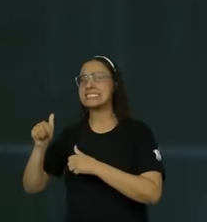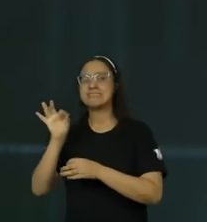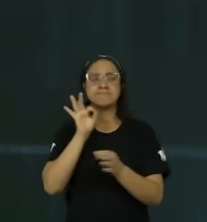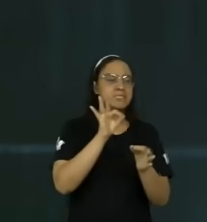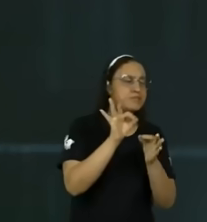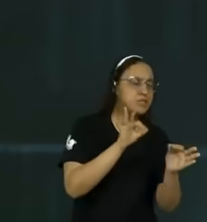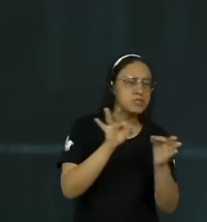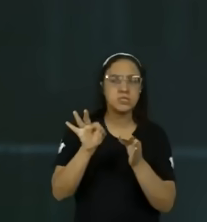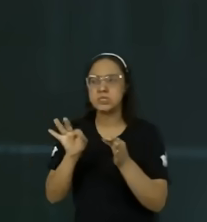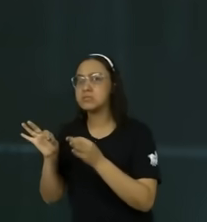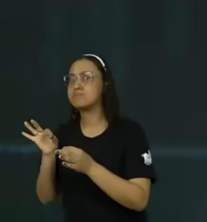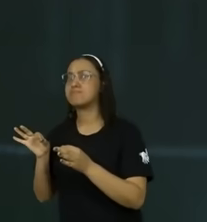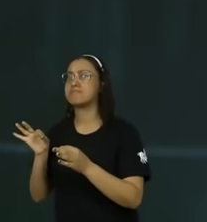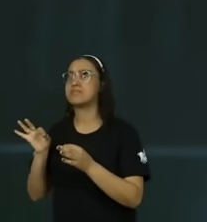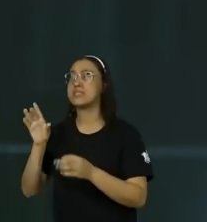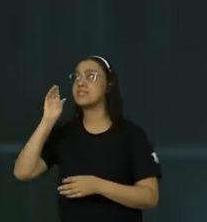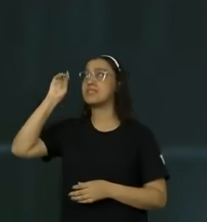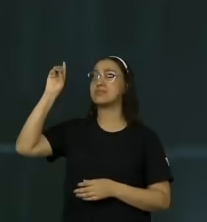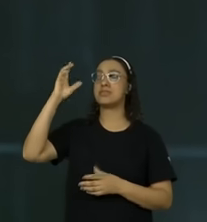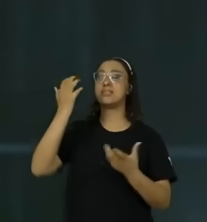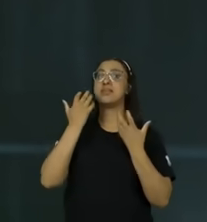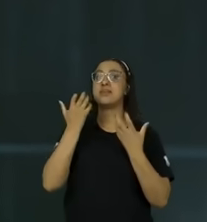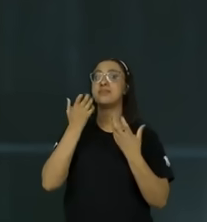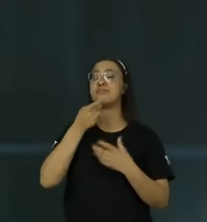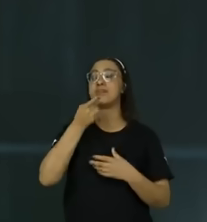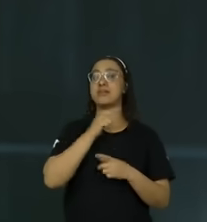E Deus manda eu dizer a você: seja grato.